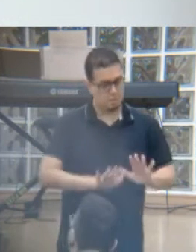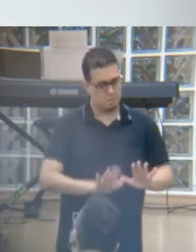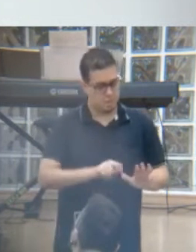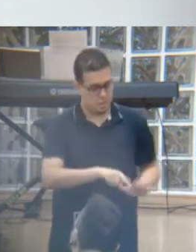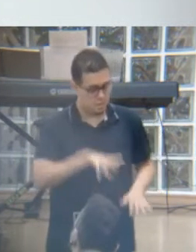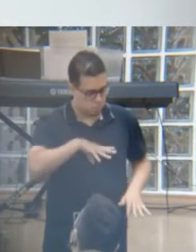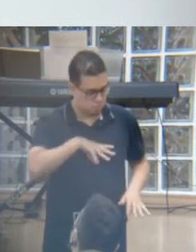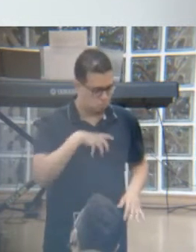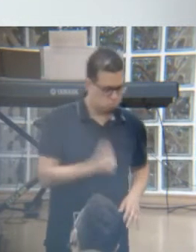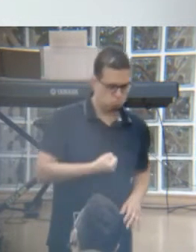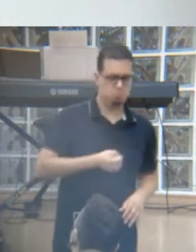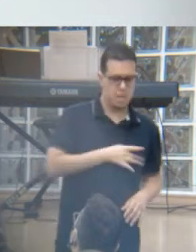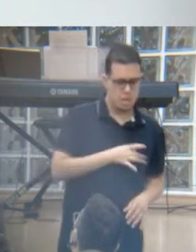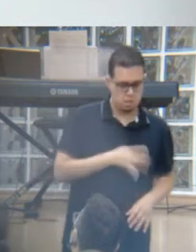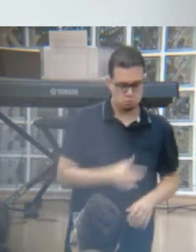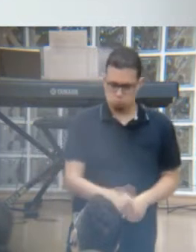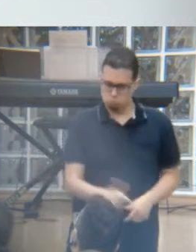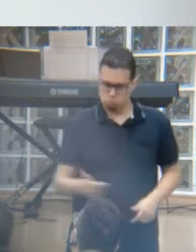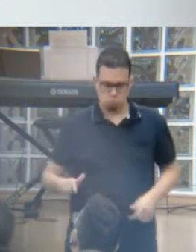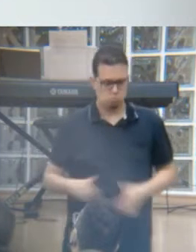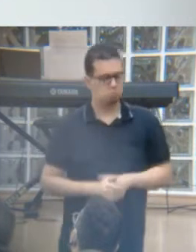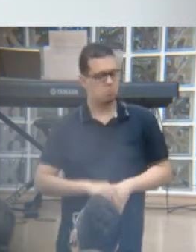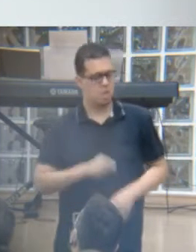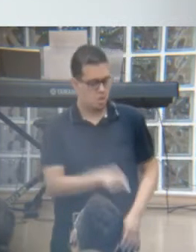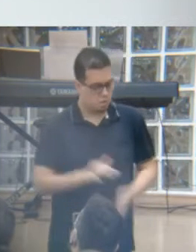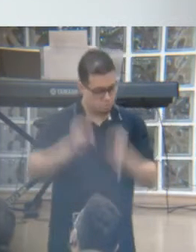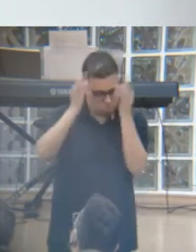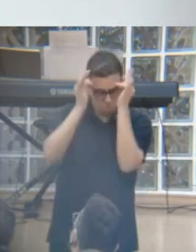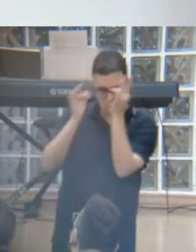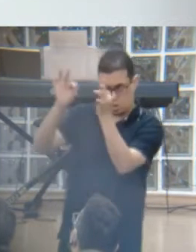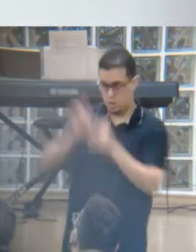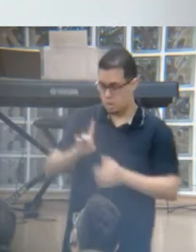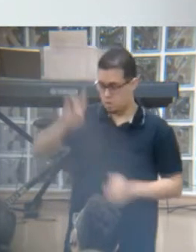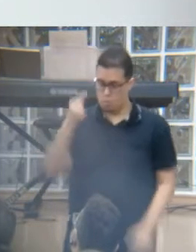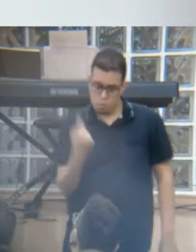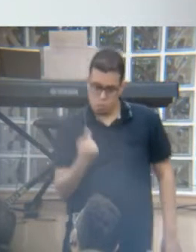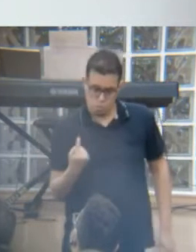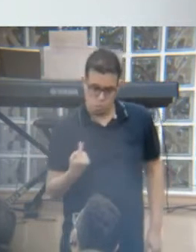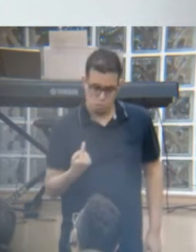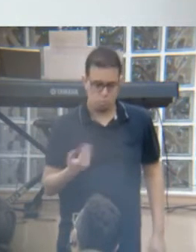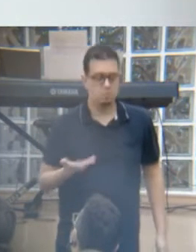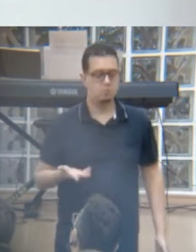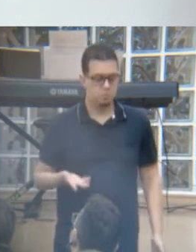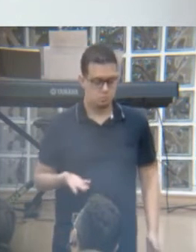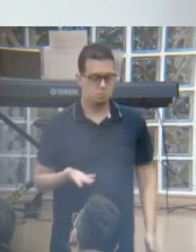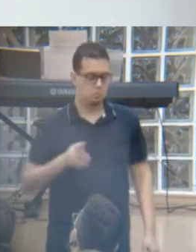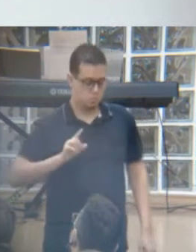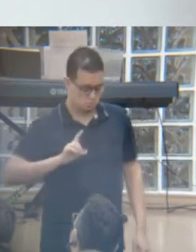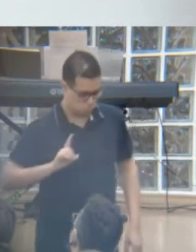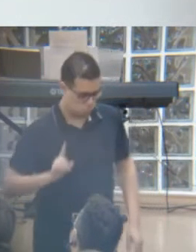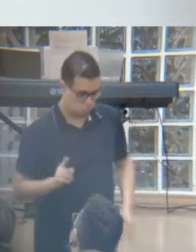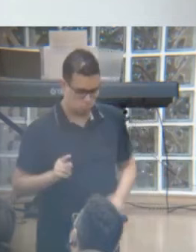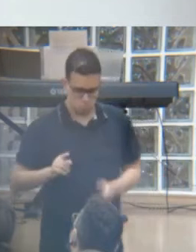destemido e fiel ao único Deus. Foi enviado ao palácio, não para